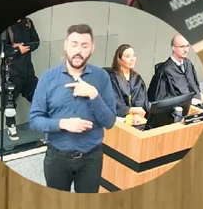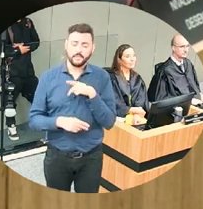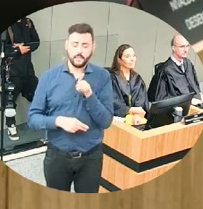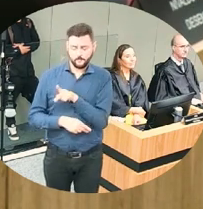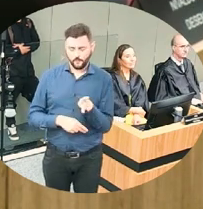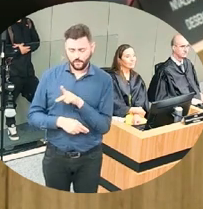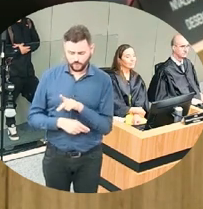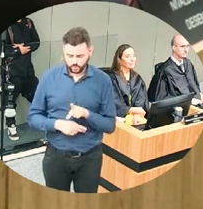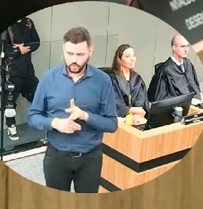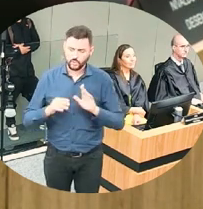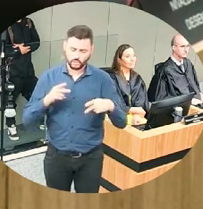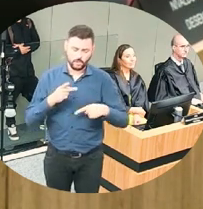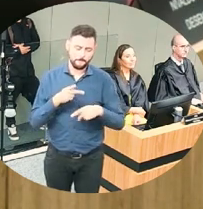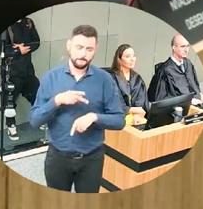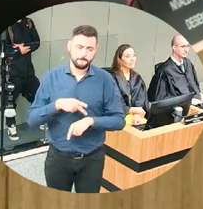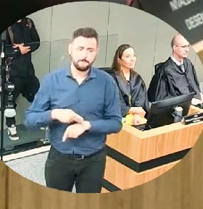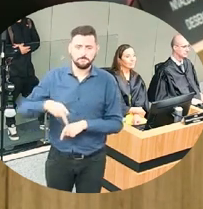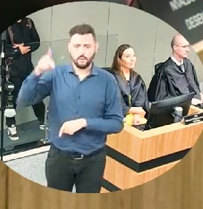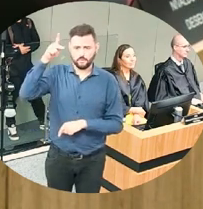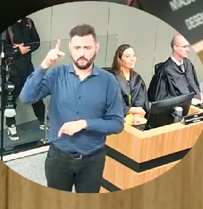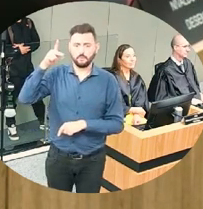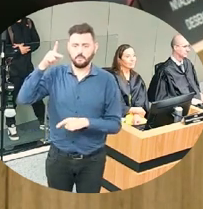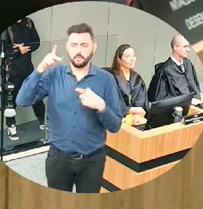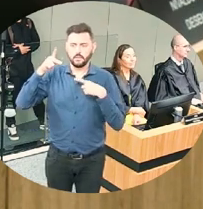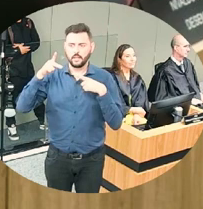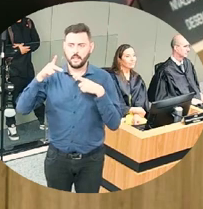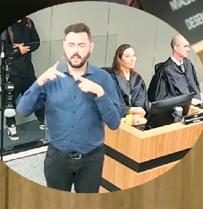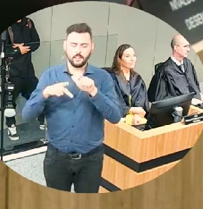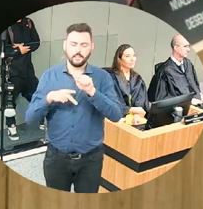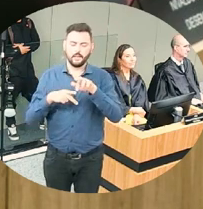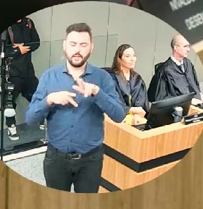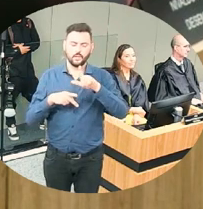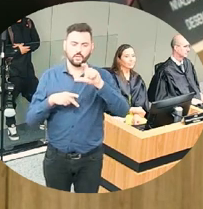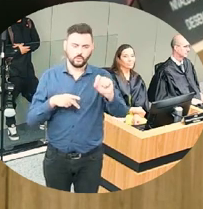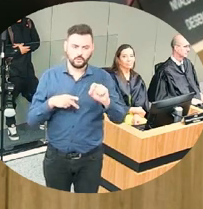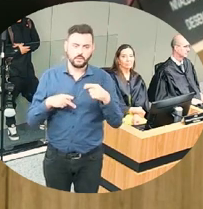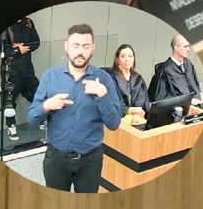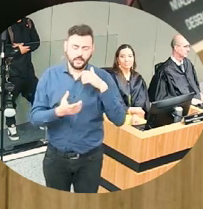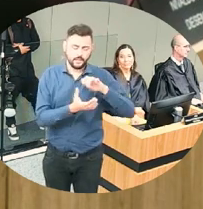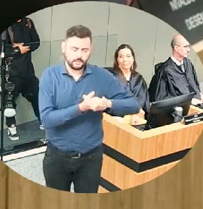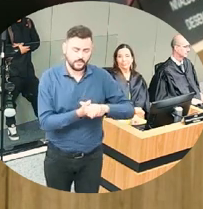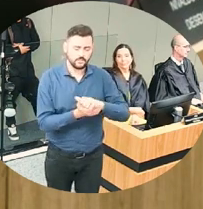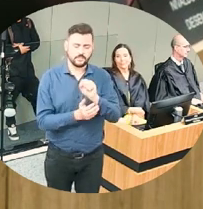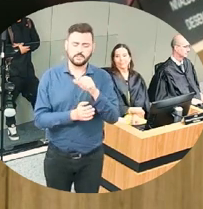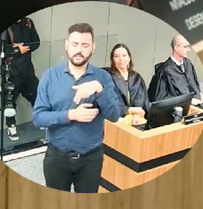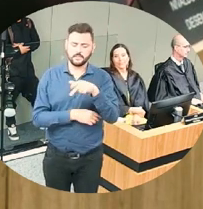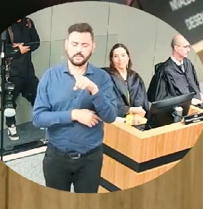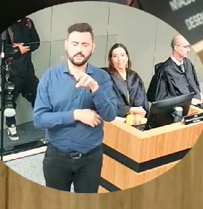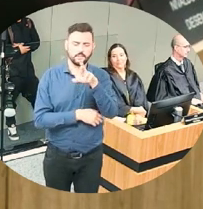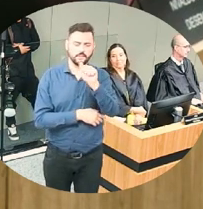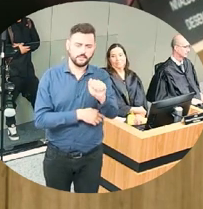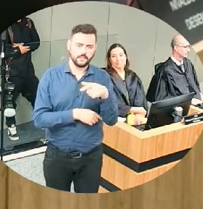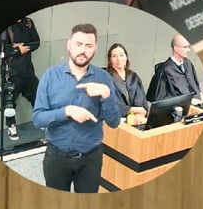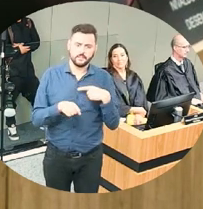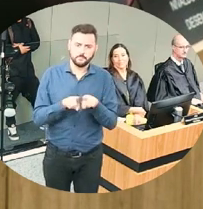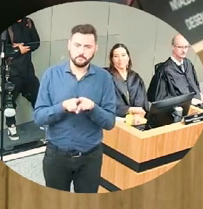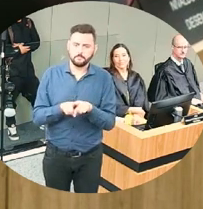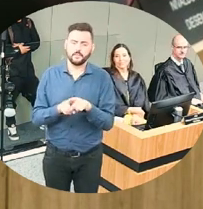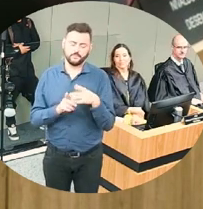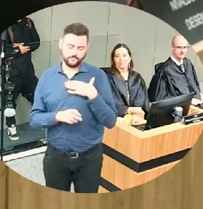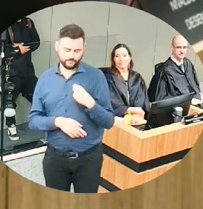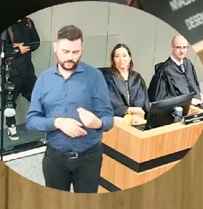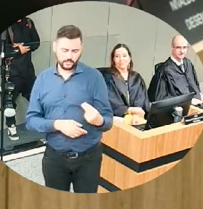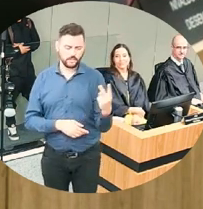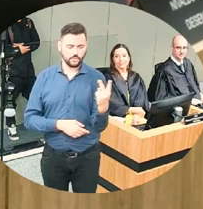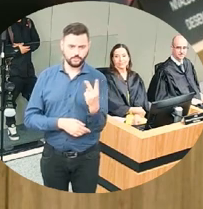convidado em cursos de pós-graduação lato Censo é G pai de Maria Eduarda f